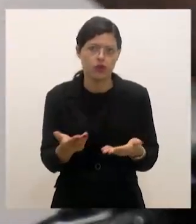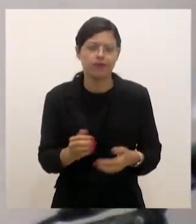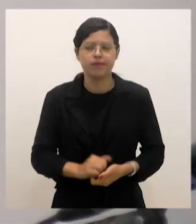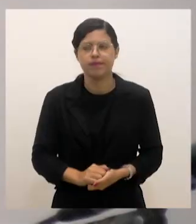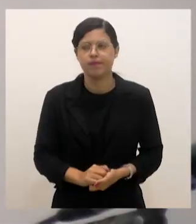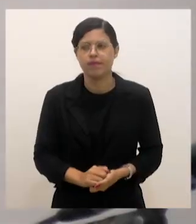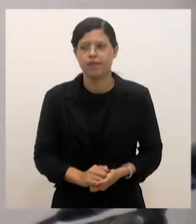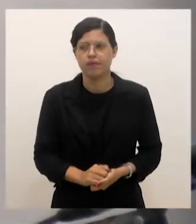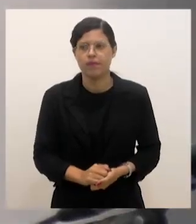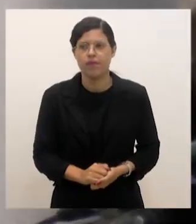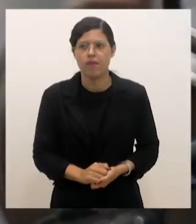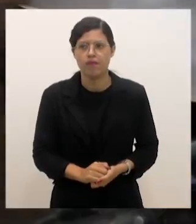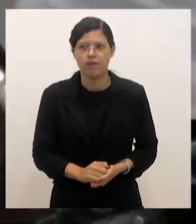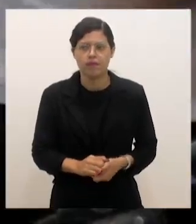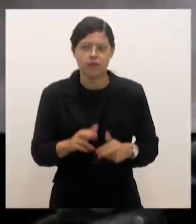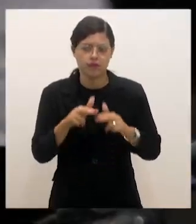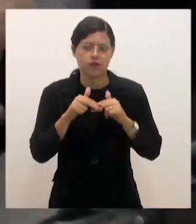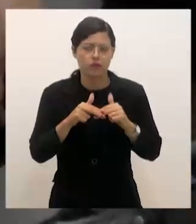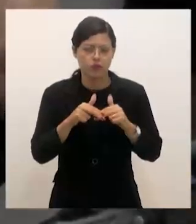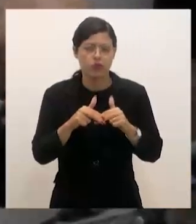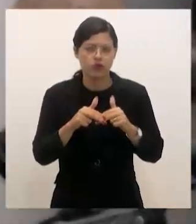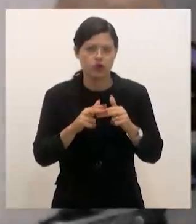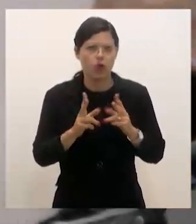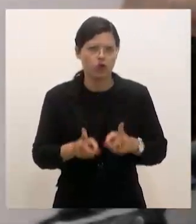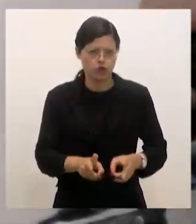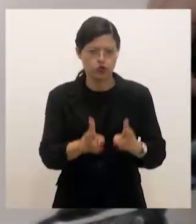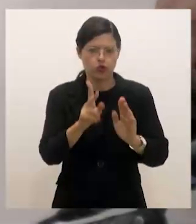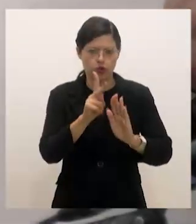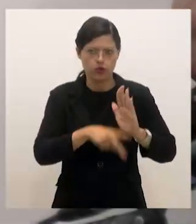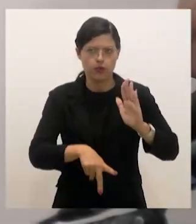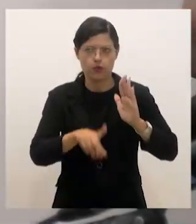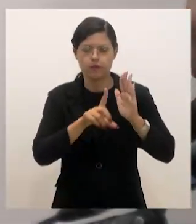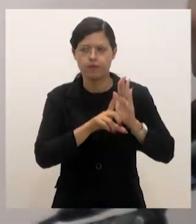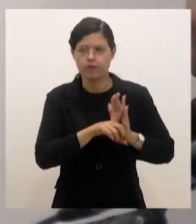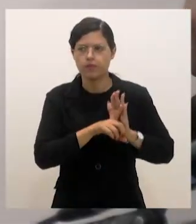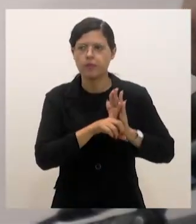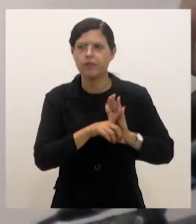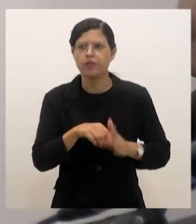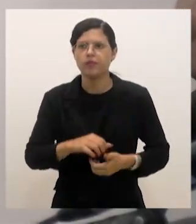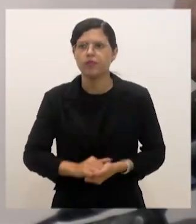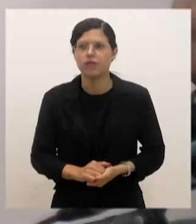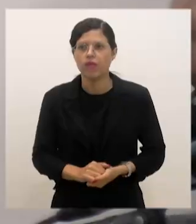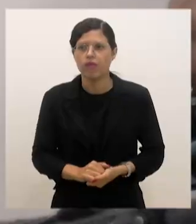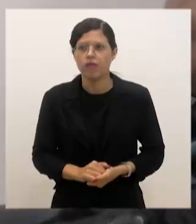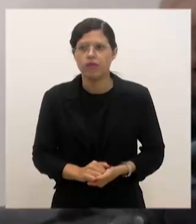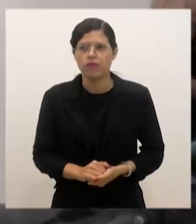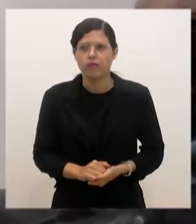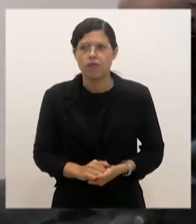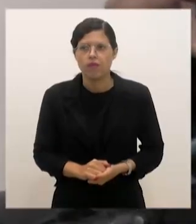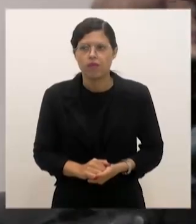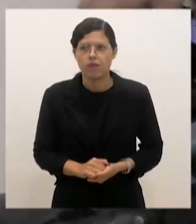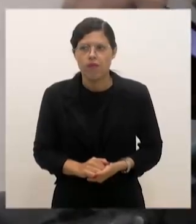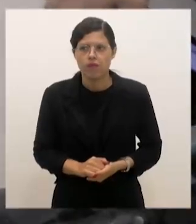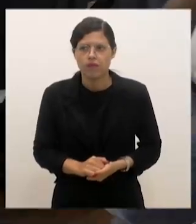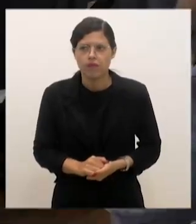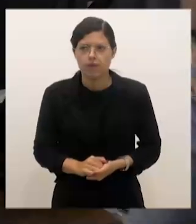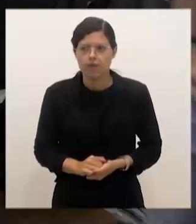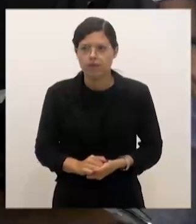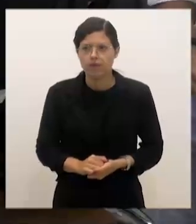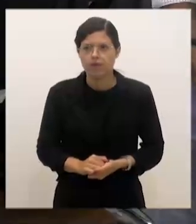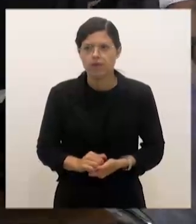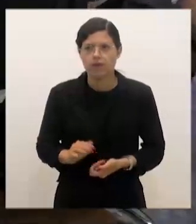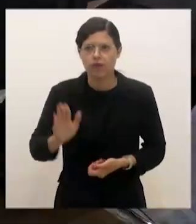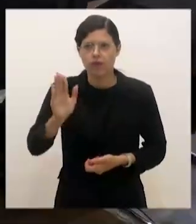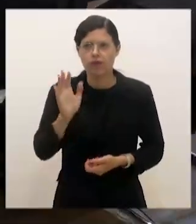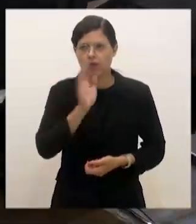pleito. Por isso que eu mantive esse projeto de lei na mesma toada. Uma parte bem rápida, presidente. Cumprimentar